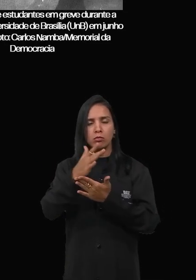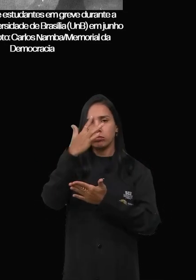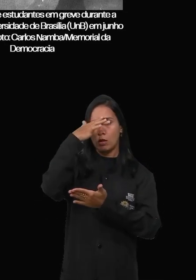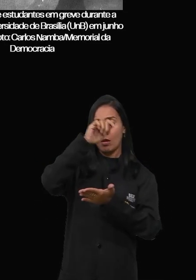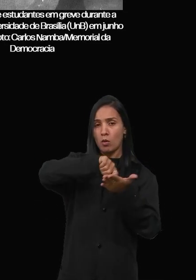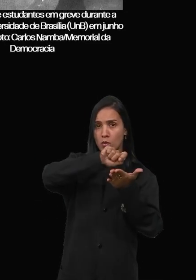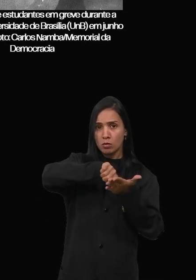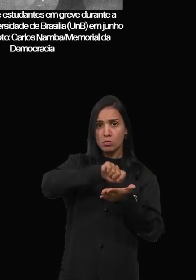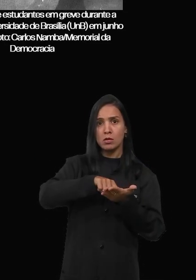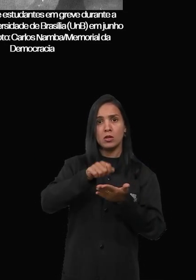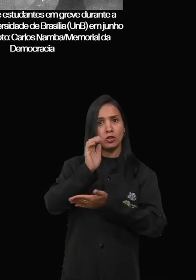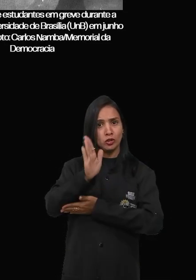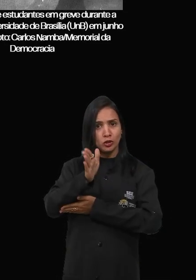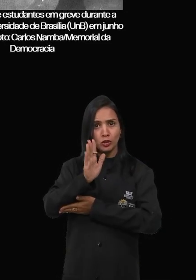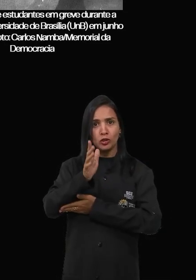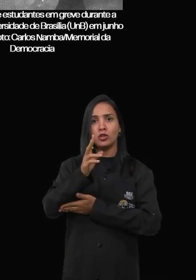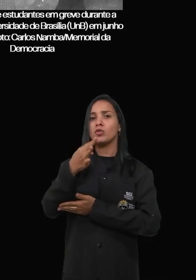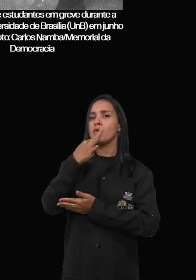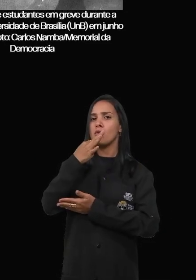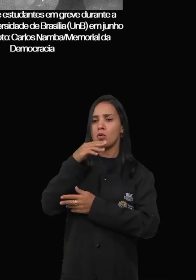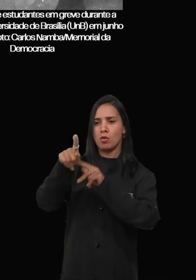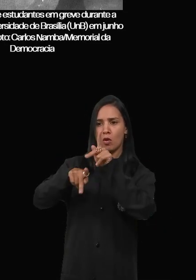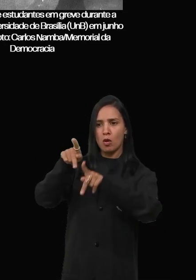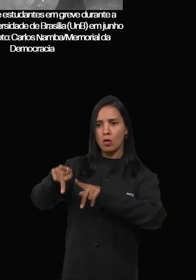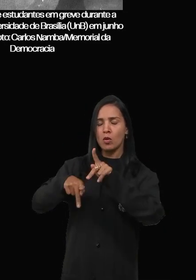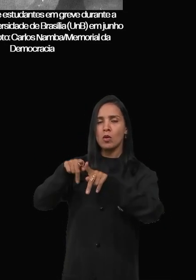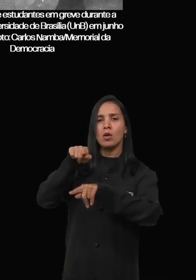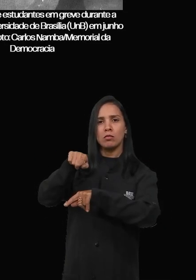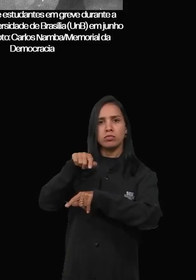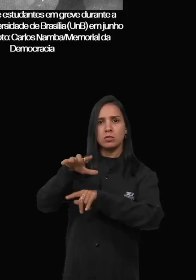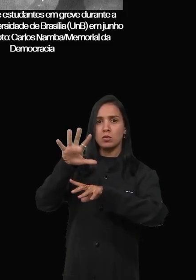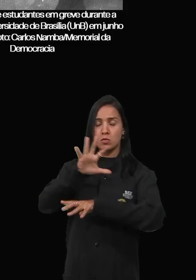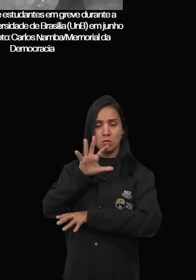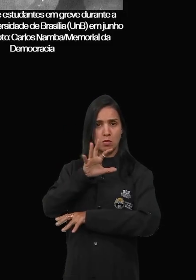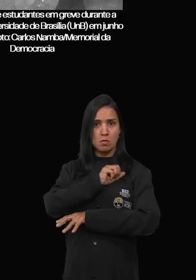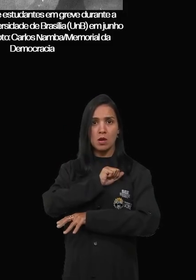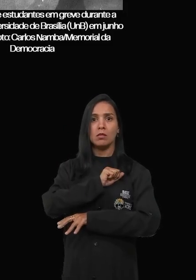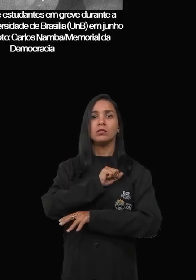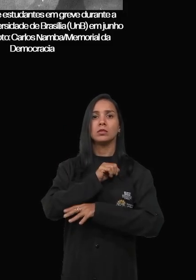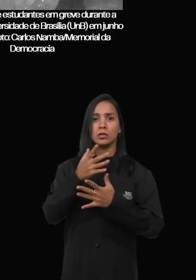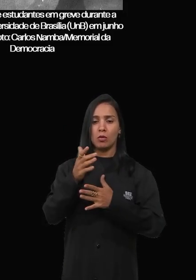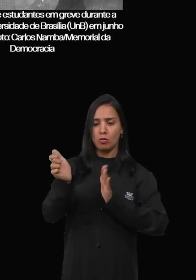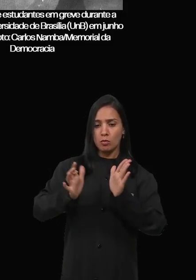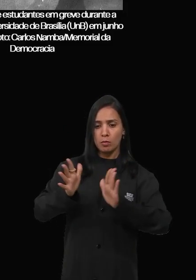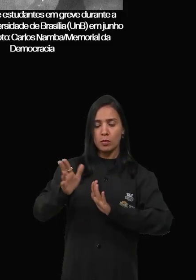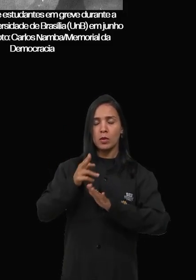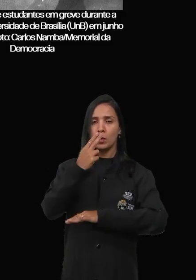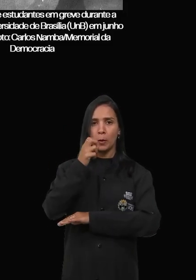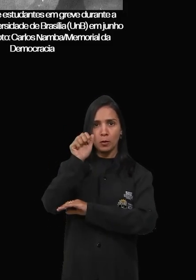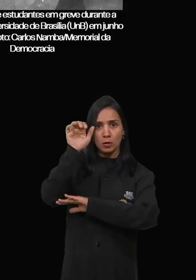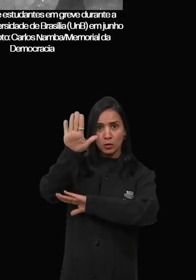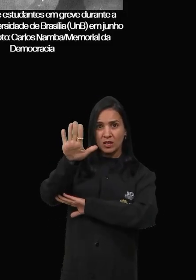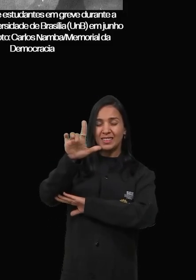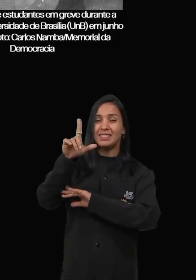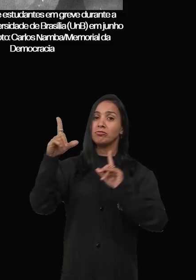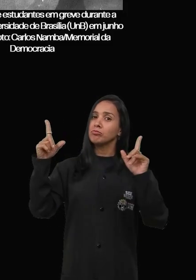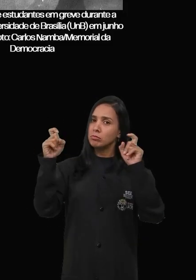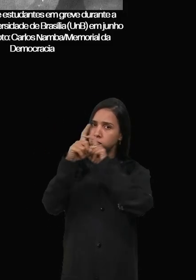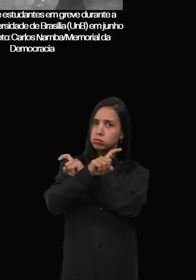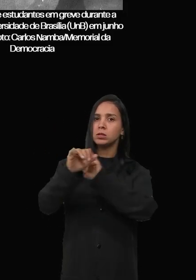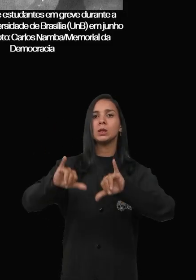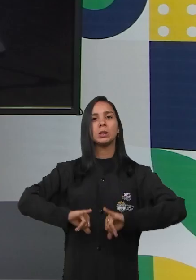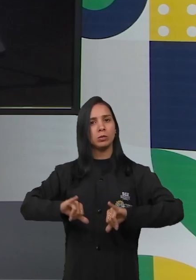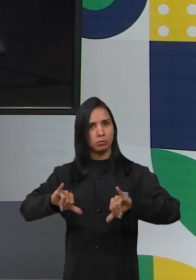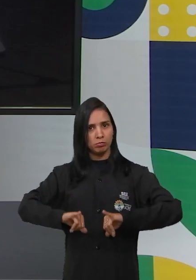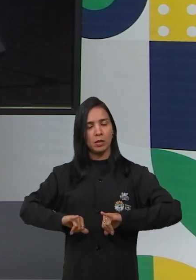uma geração que foi silenciada nesse período da ditadura militar. Agora, nós vamos